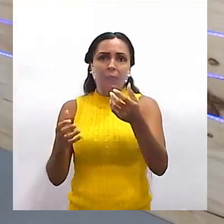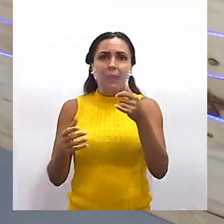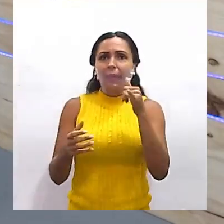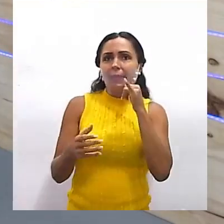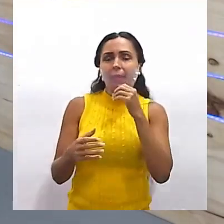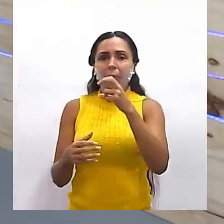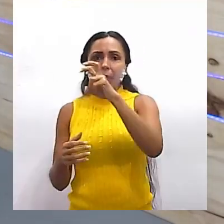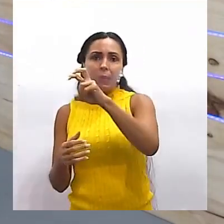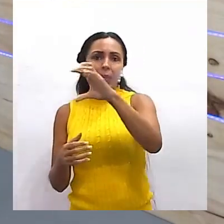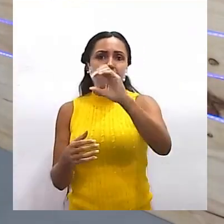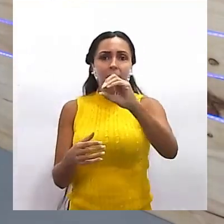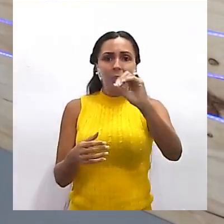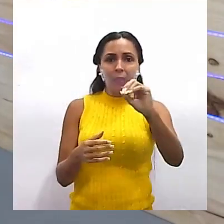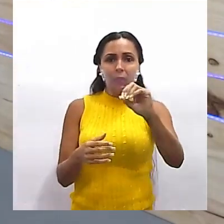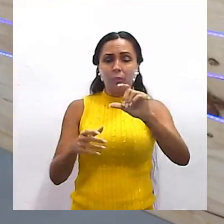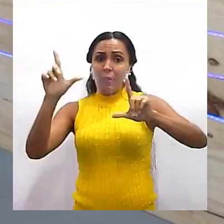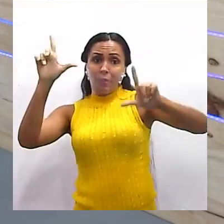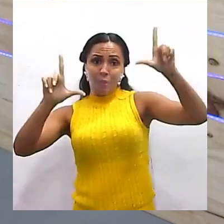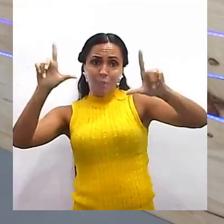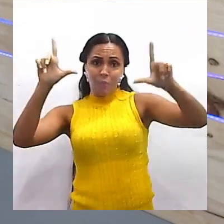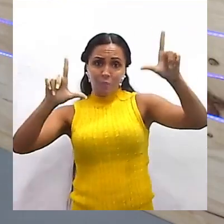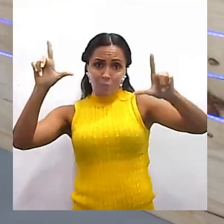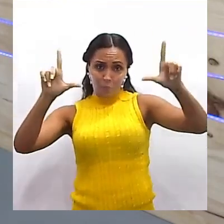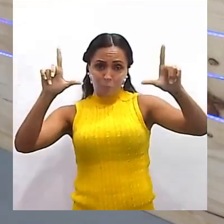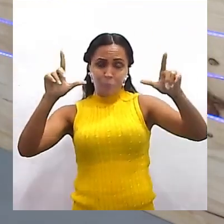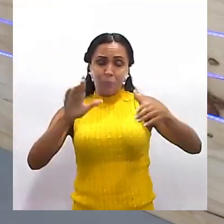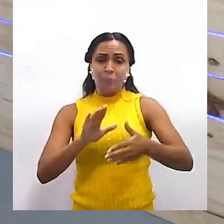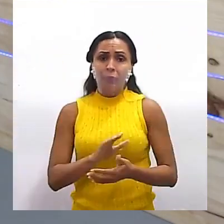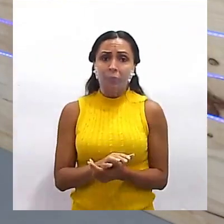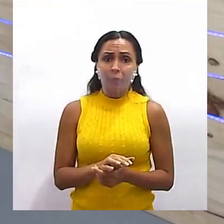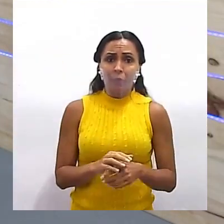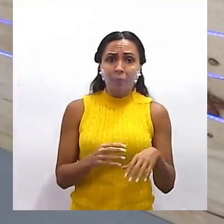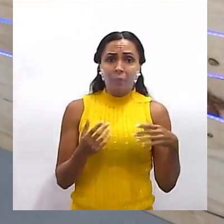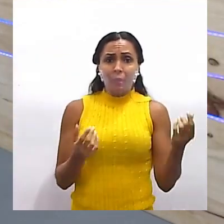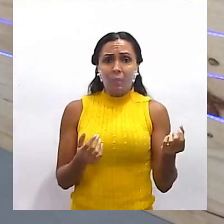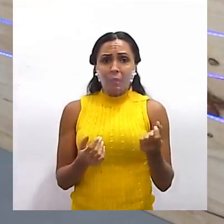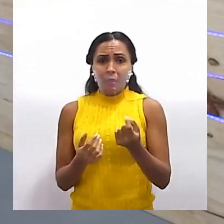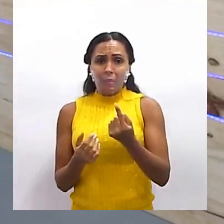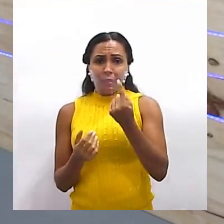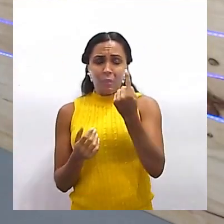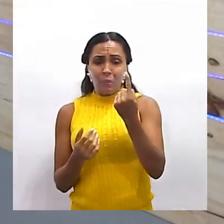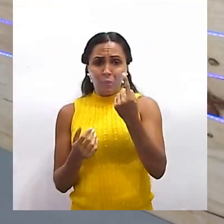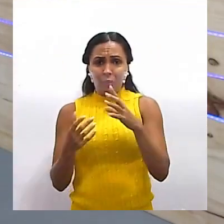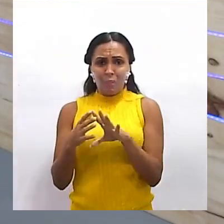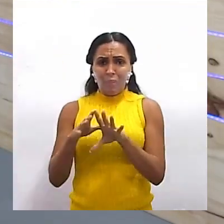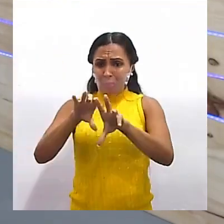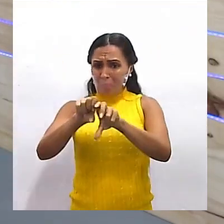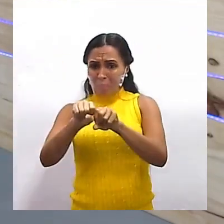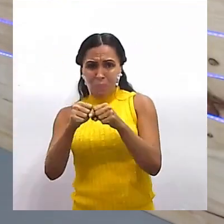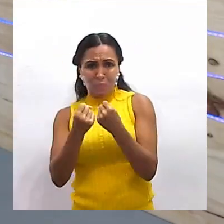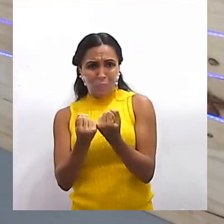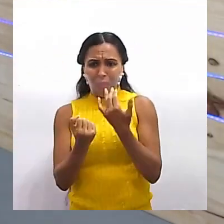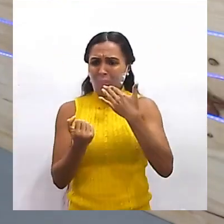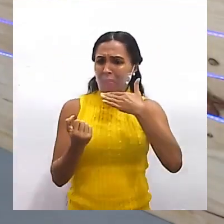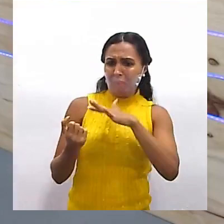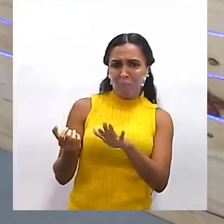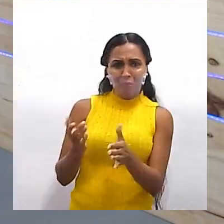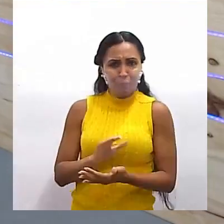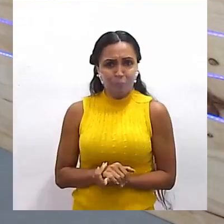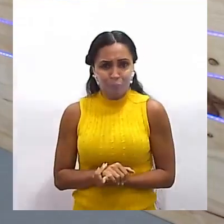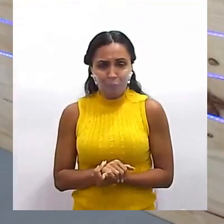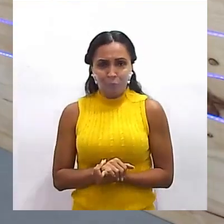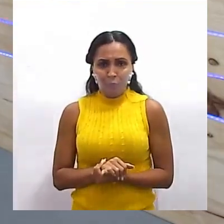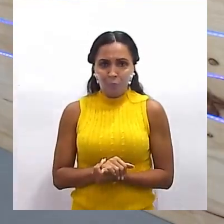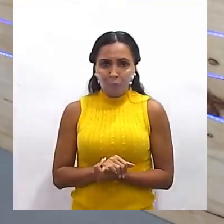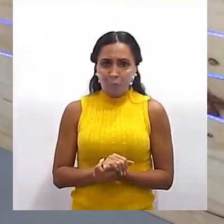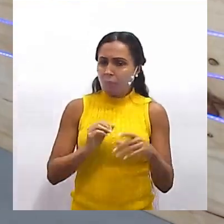de 32 polegadas nessa carreta, e se uma aba tiver amassada, o setor de qualidade manda voltar